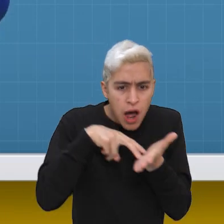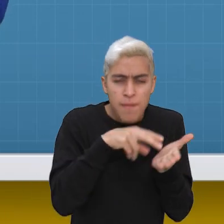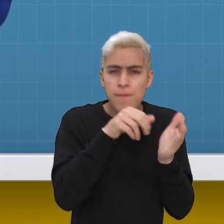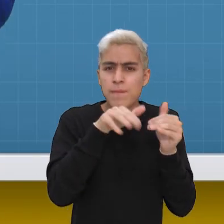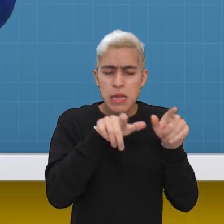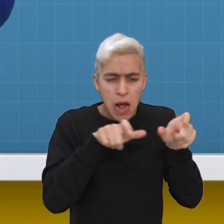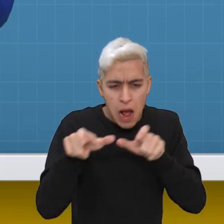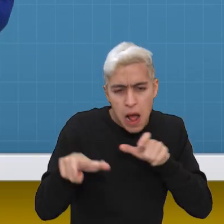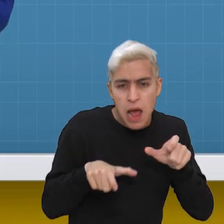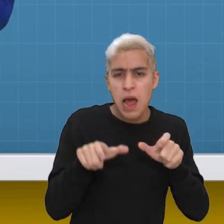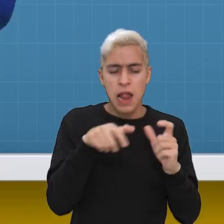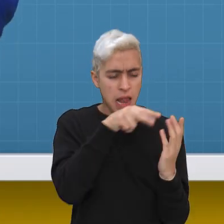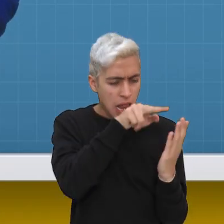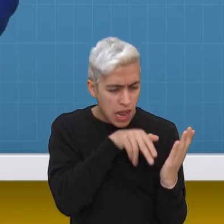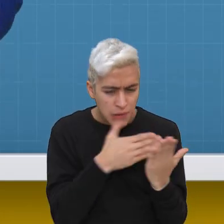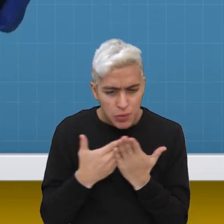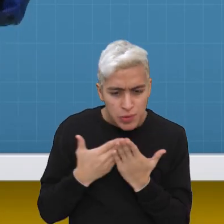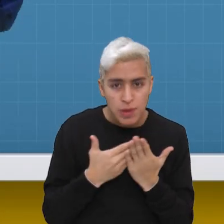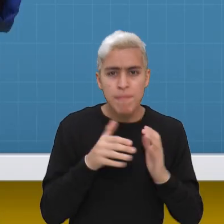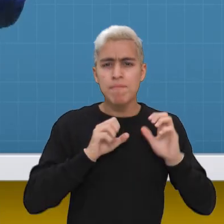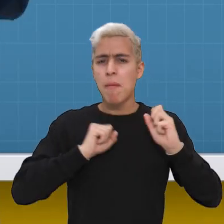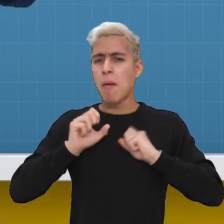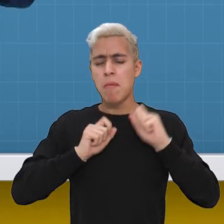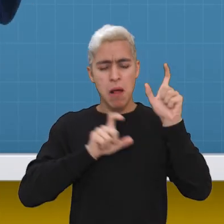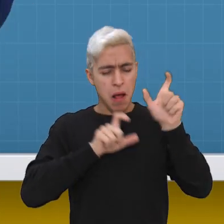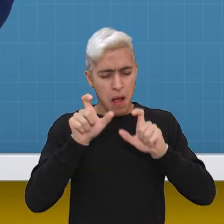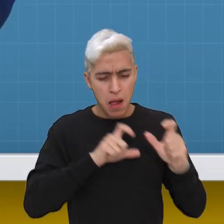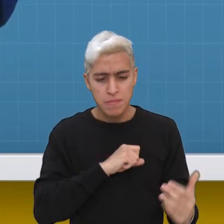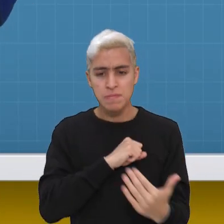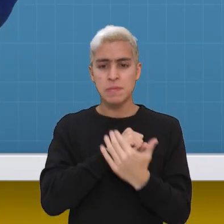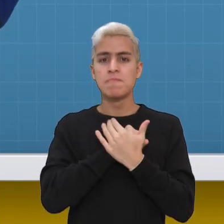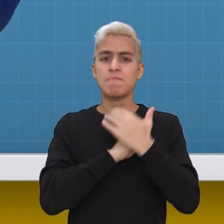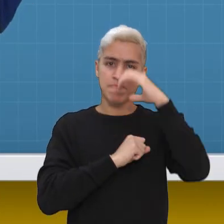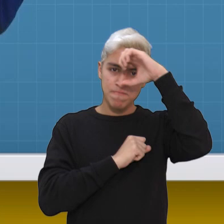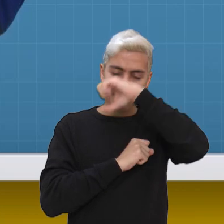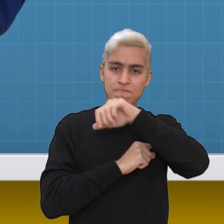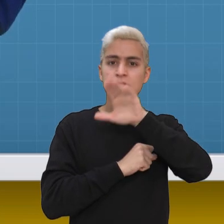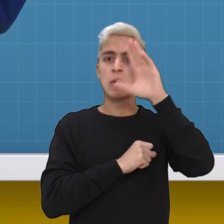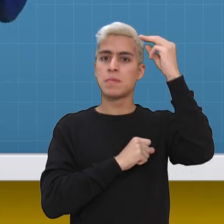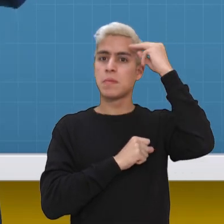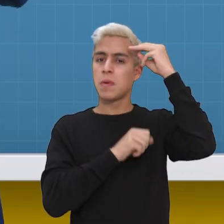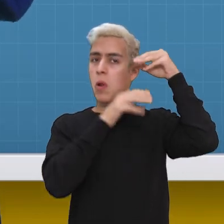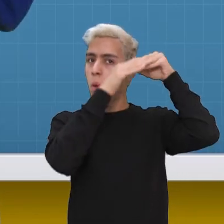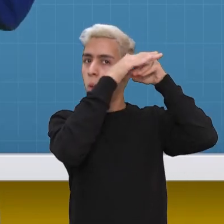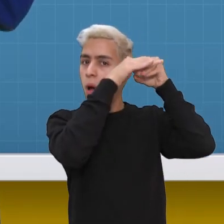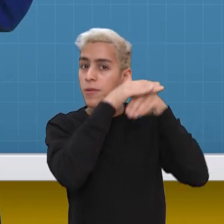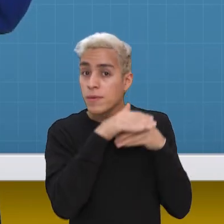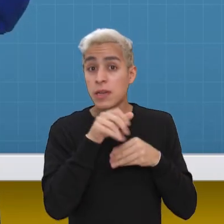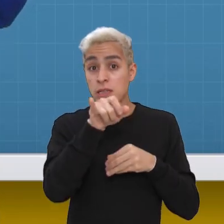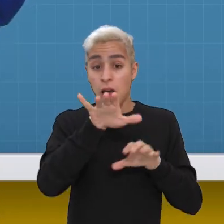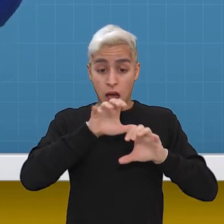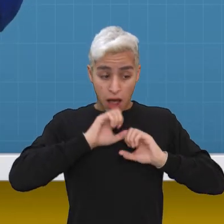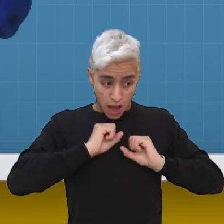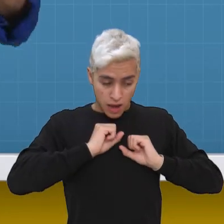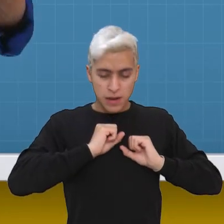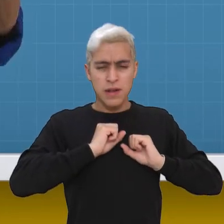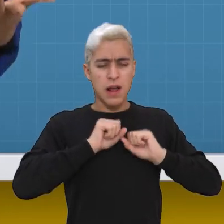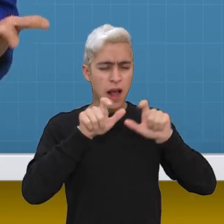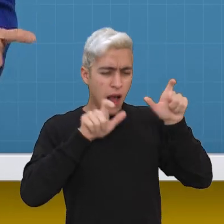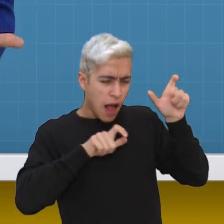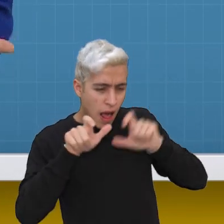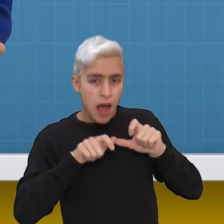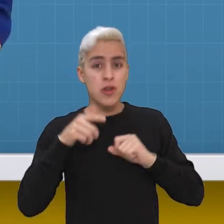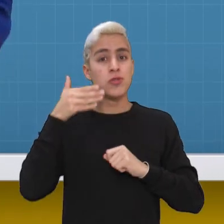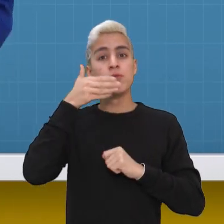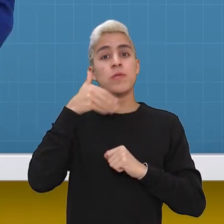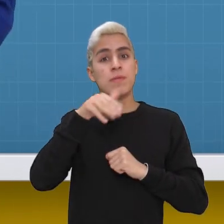gente estuda, mais a gente lê, mais palavras a gente agrega na nossa memória. Agregando palavras, o nosso discurso